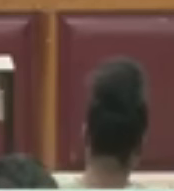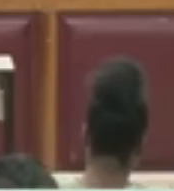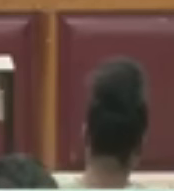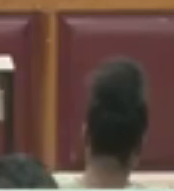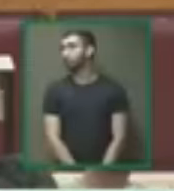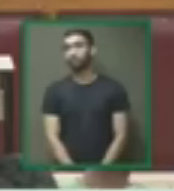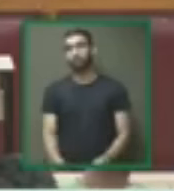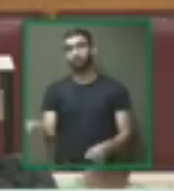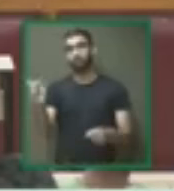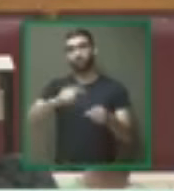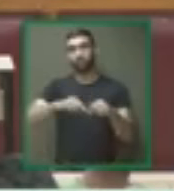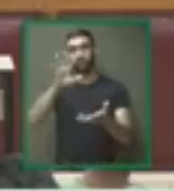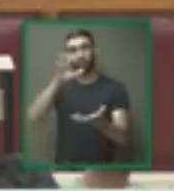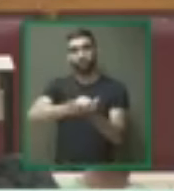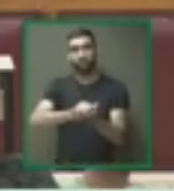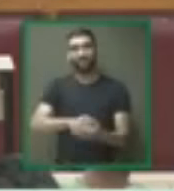Pode voltar a gravar.